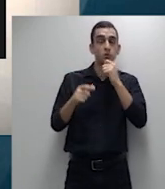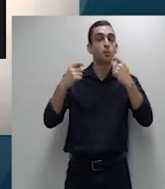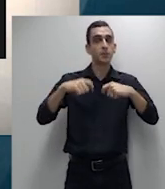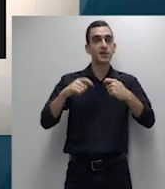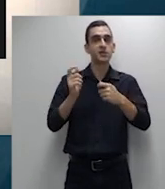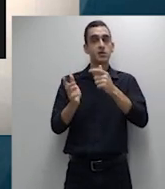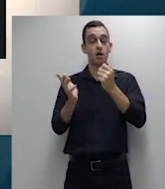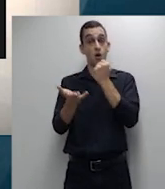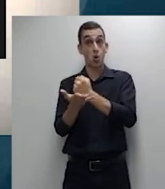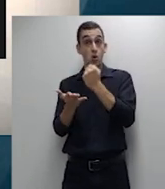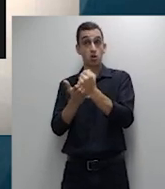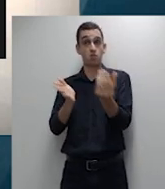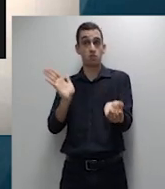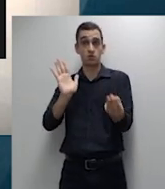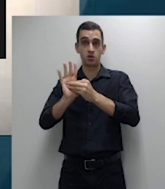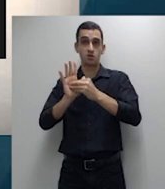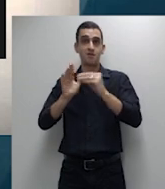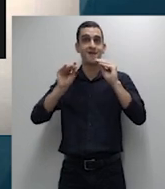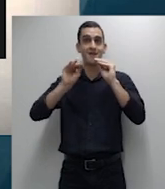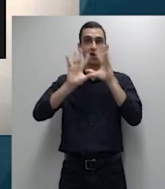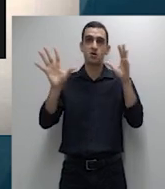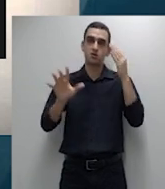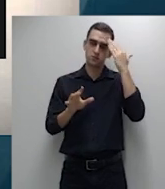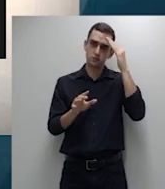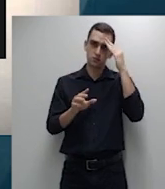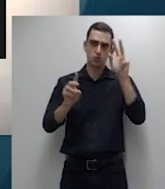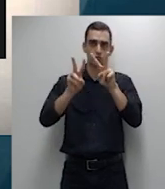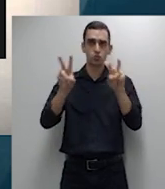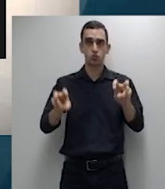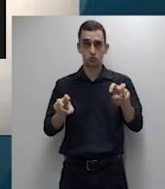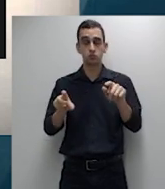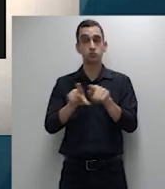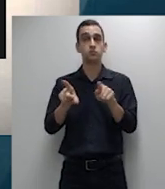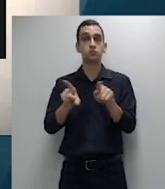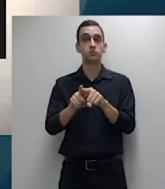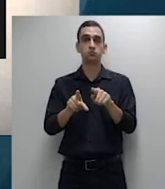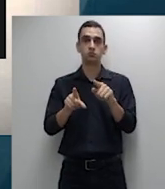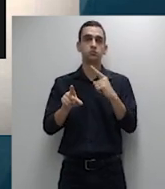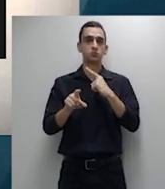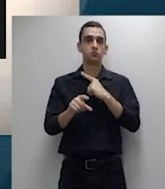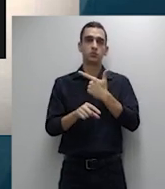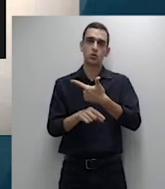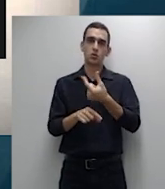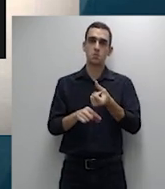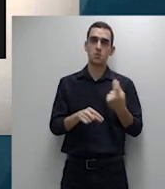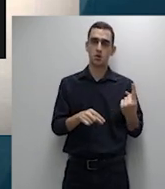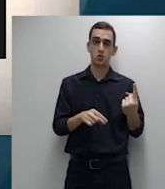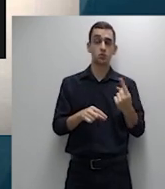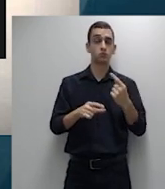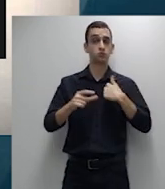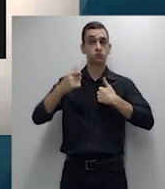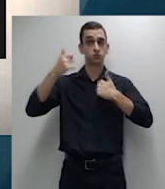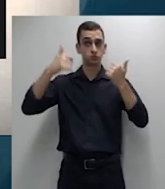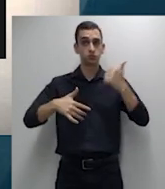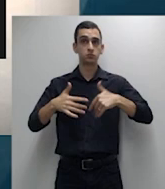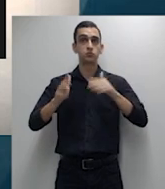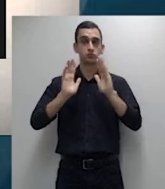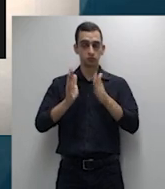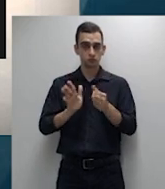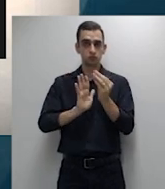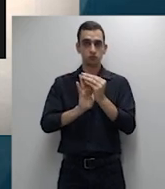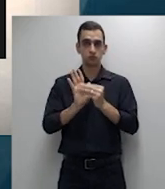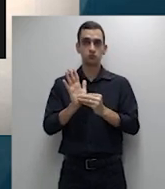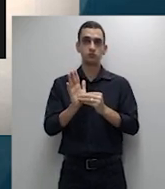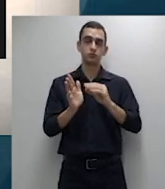porquanto não houve discussão sobre essa Spot no tema 2 milhão e se distingue por seu